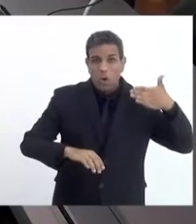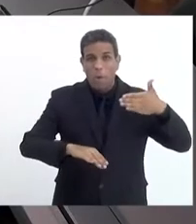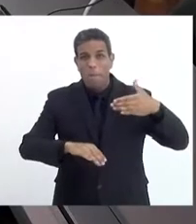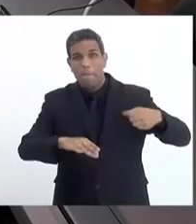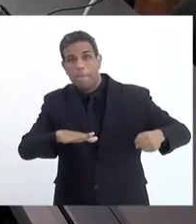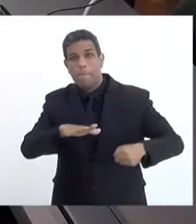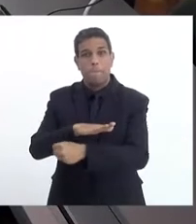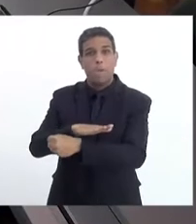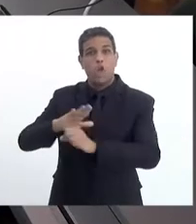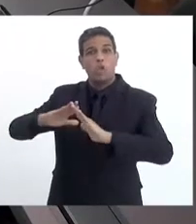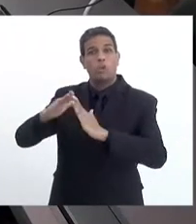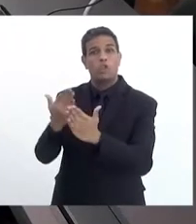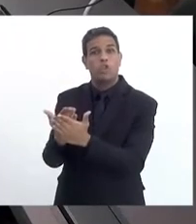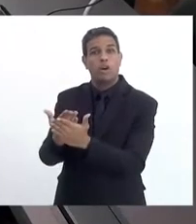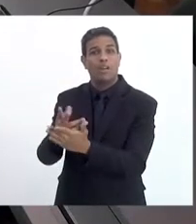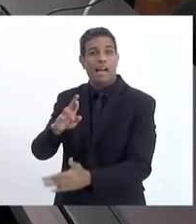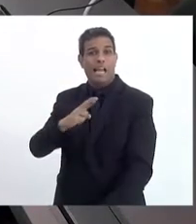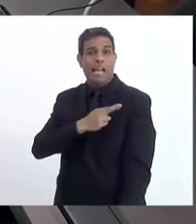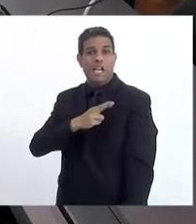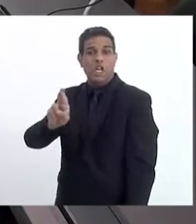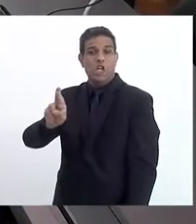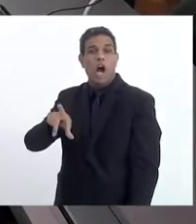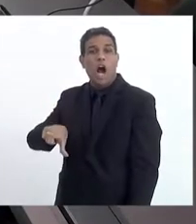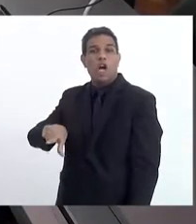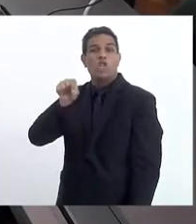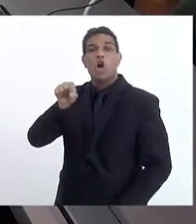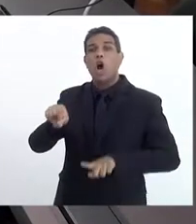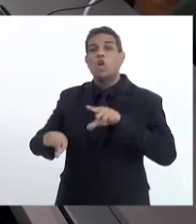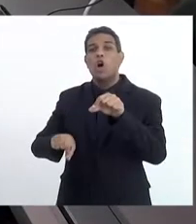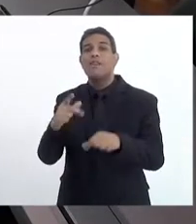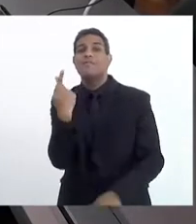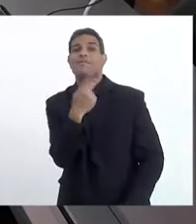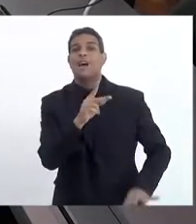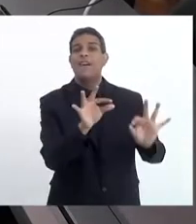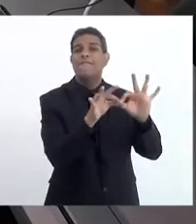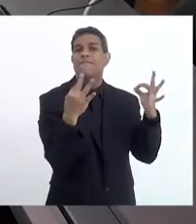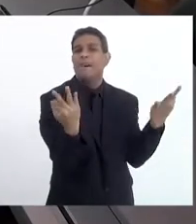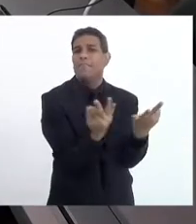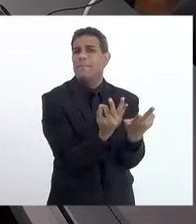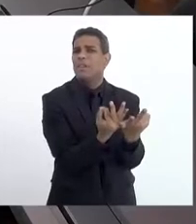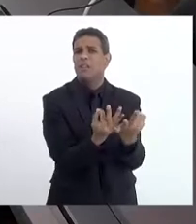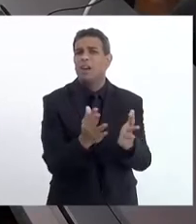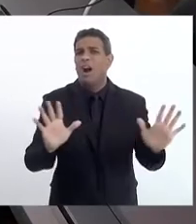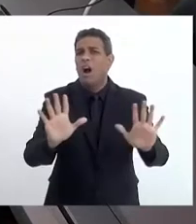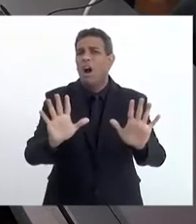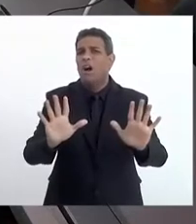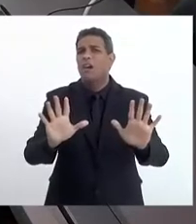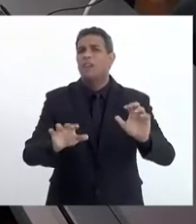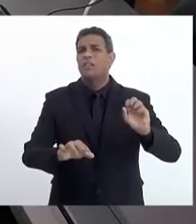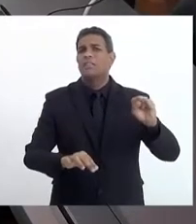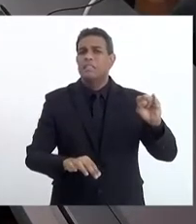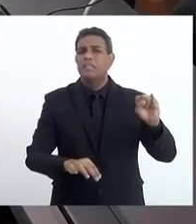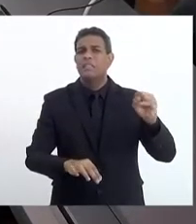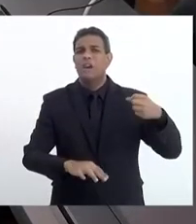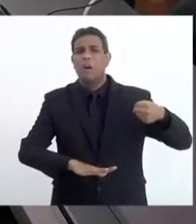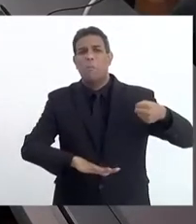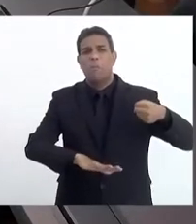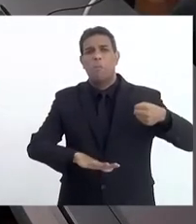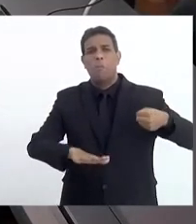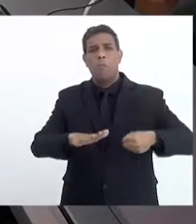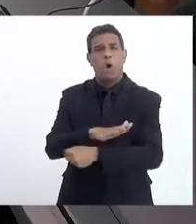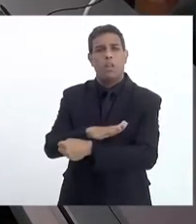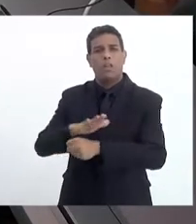coloca é porque ele faz uma opção. Eu não estou discutindo aqui a opção de ninguém. Você põe uma criança numa escola